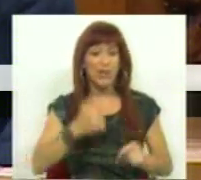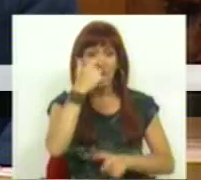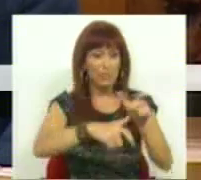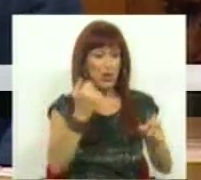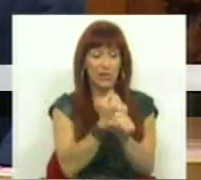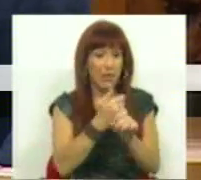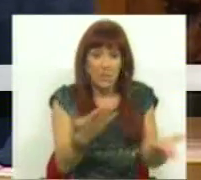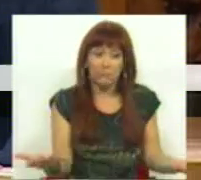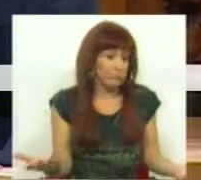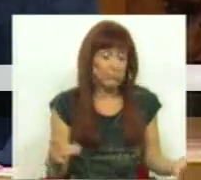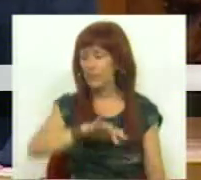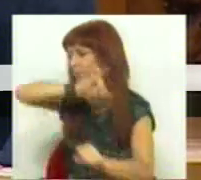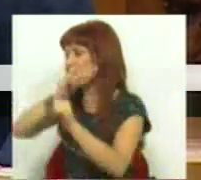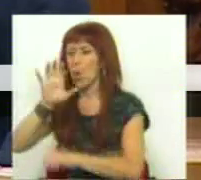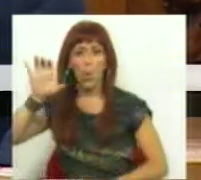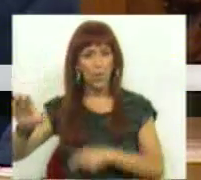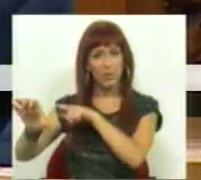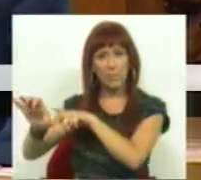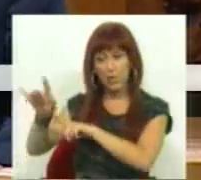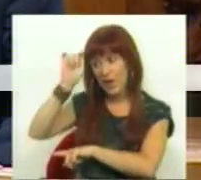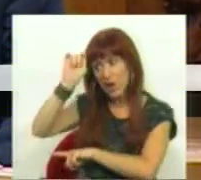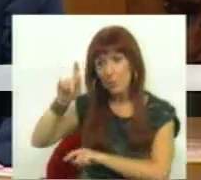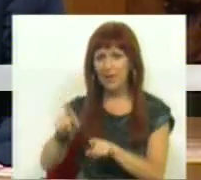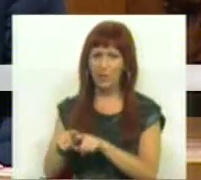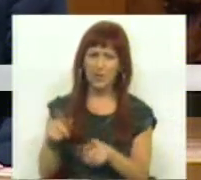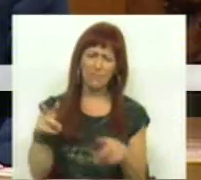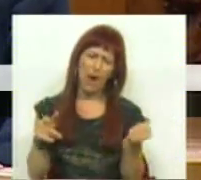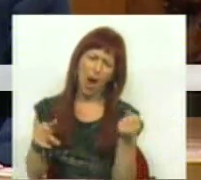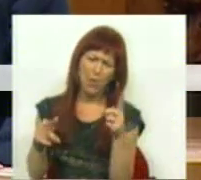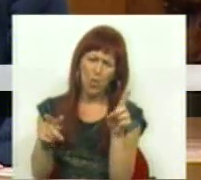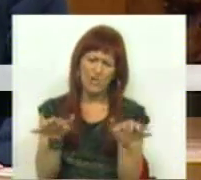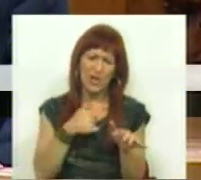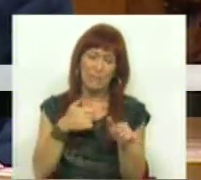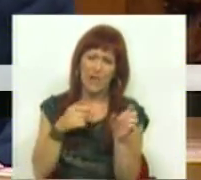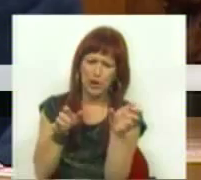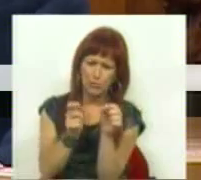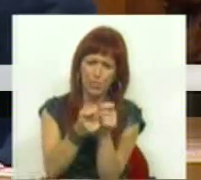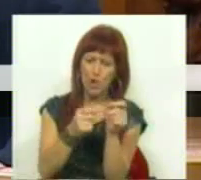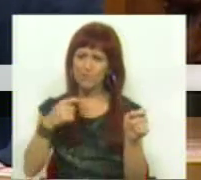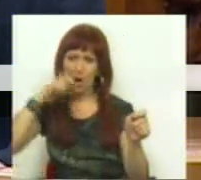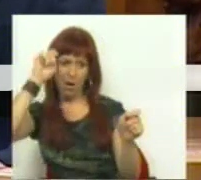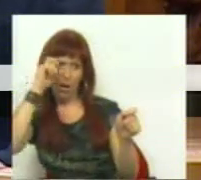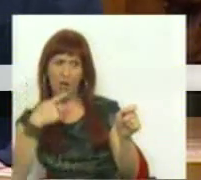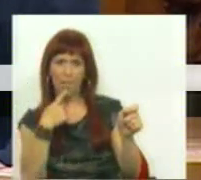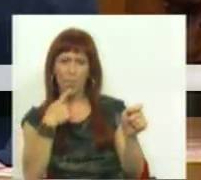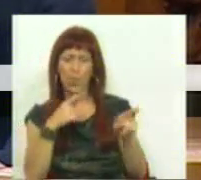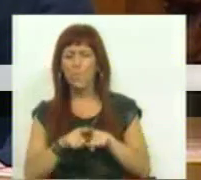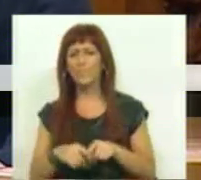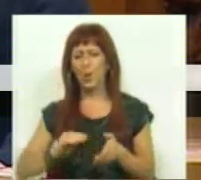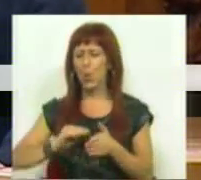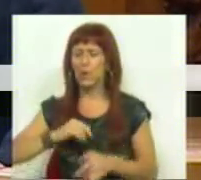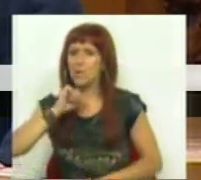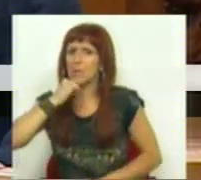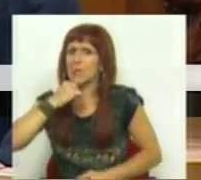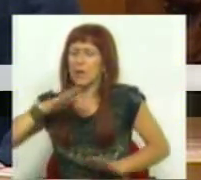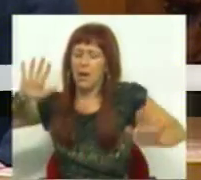pé, e depois há um outro, onde o respeitinho para com meia dúzia de empresas é muito bonito e onde o contrato é mais sagrado